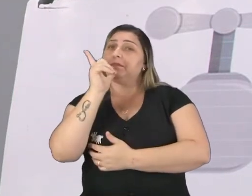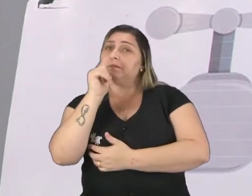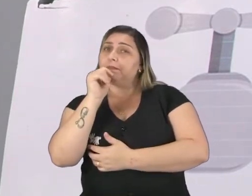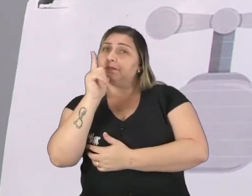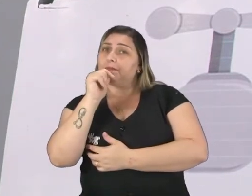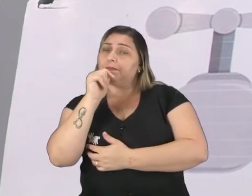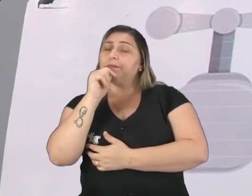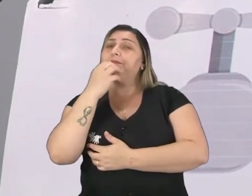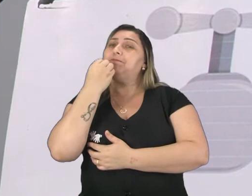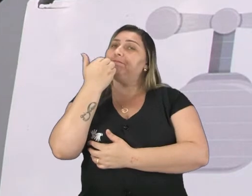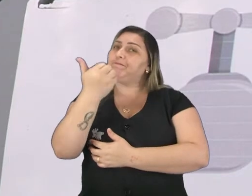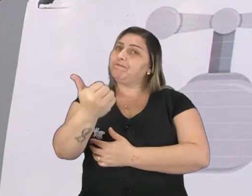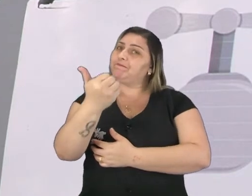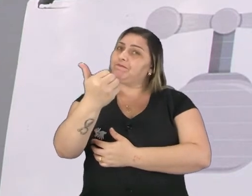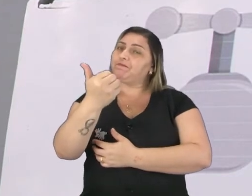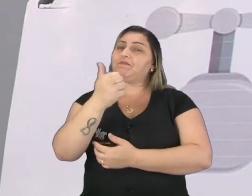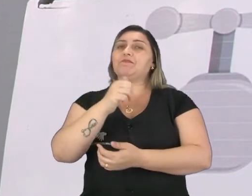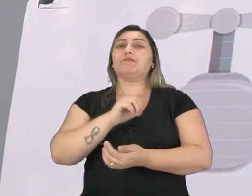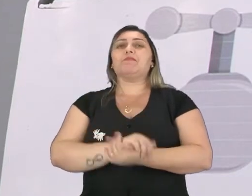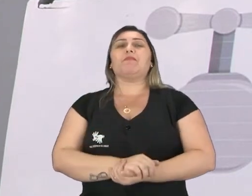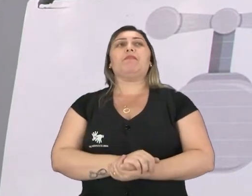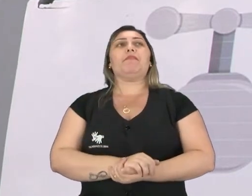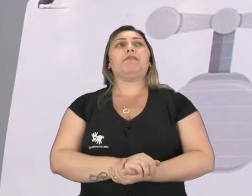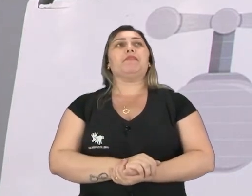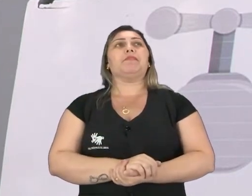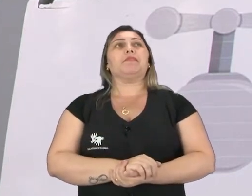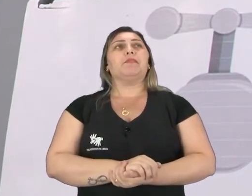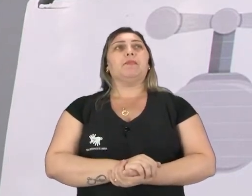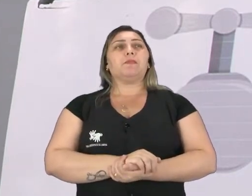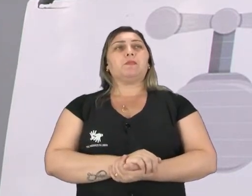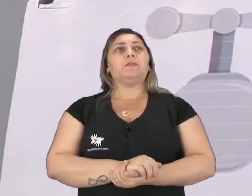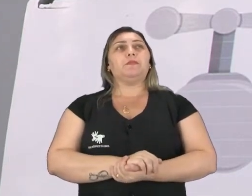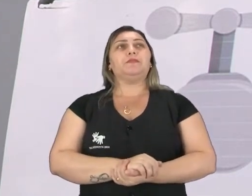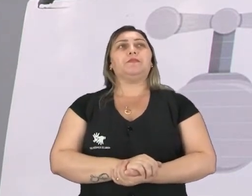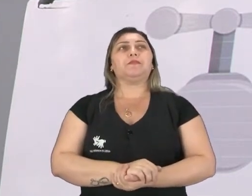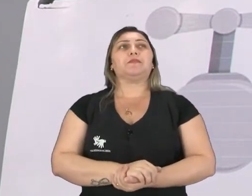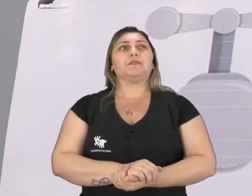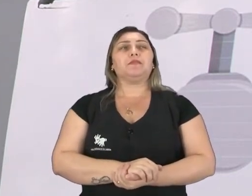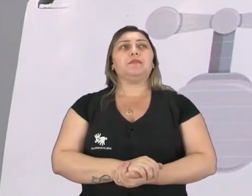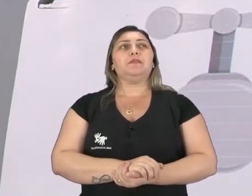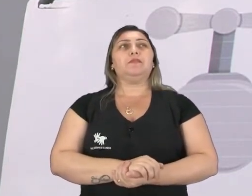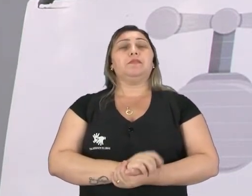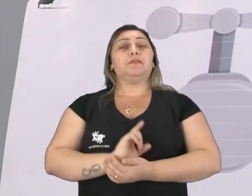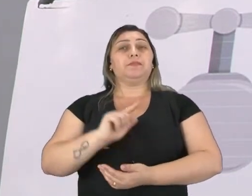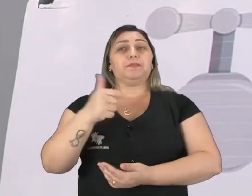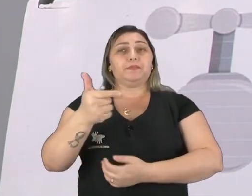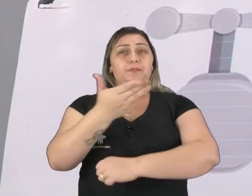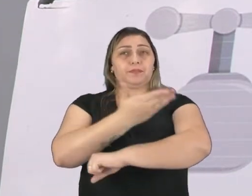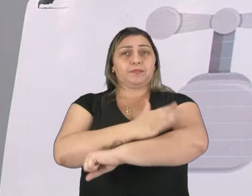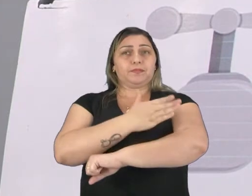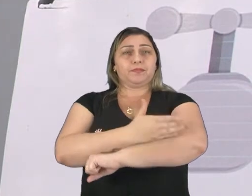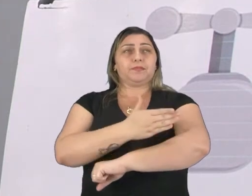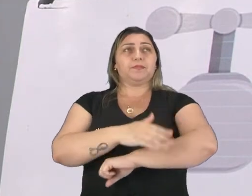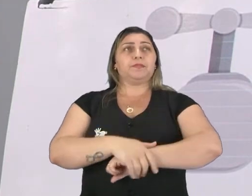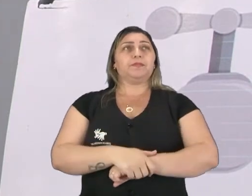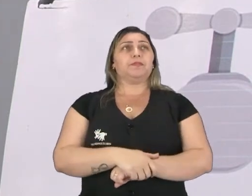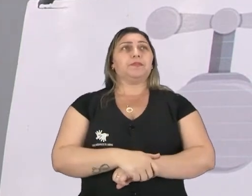desperdiçar água, certinho? Vamos ver uma outra